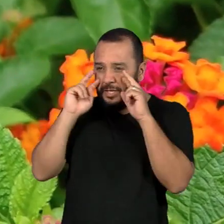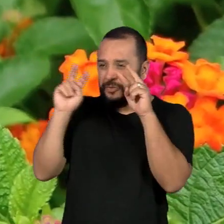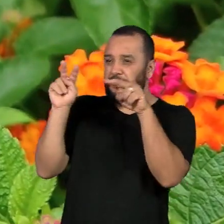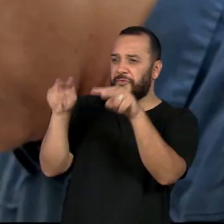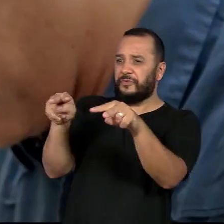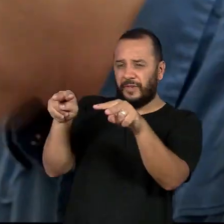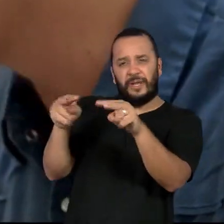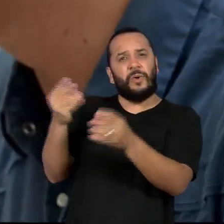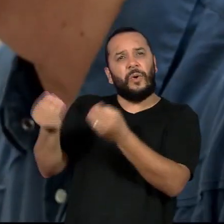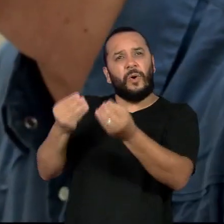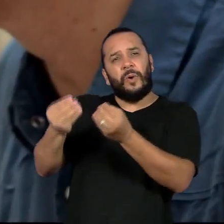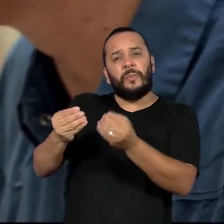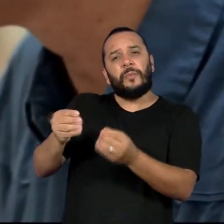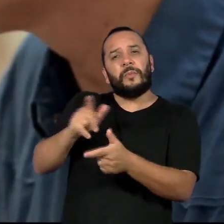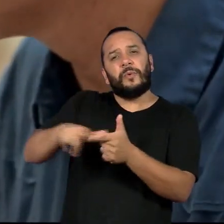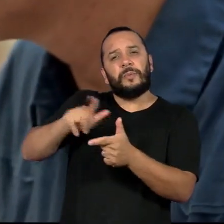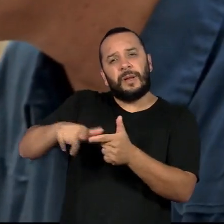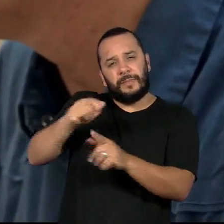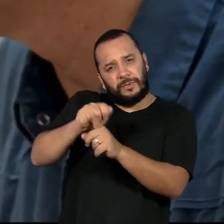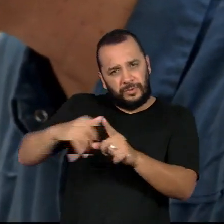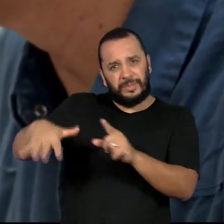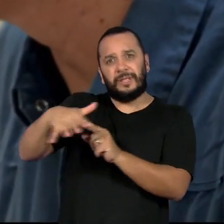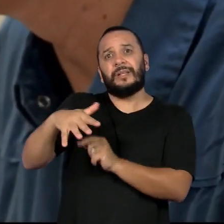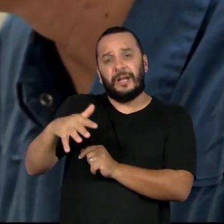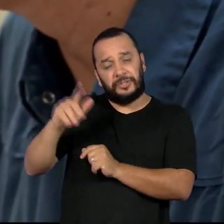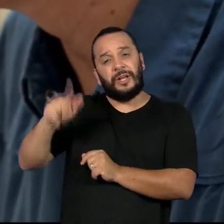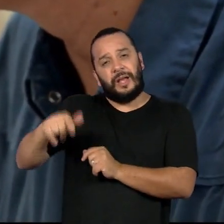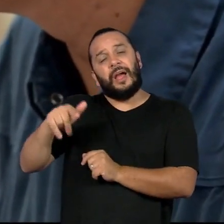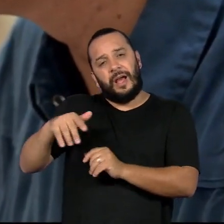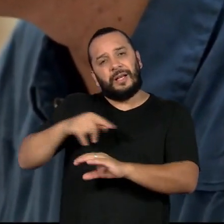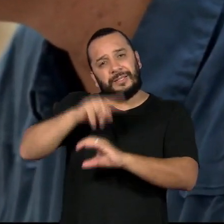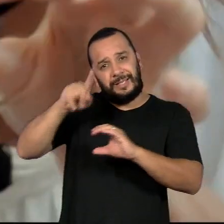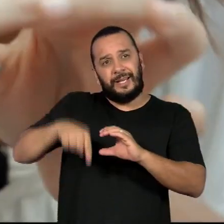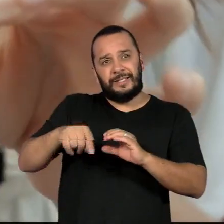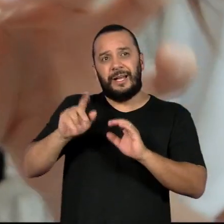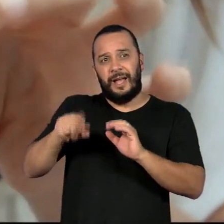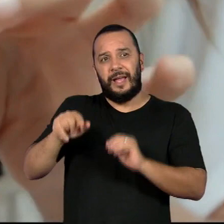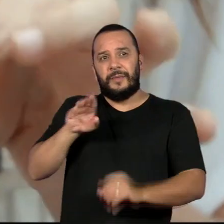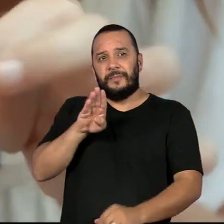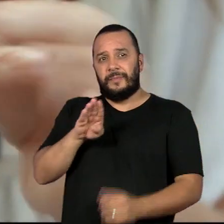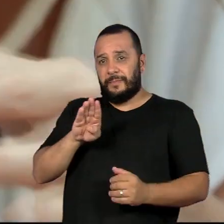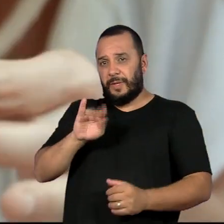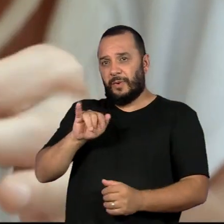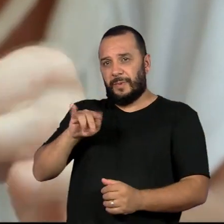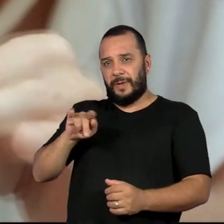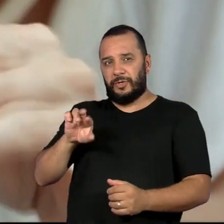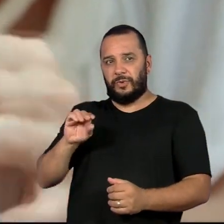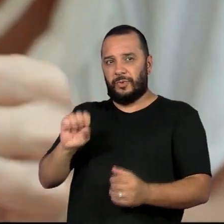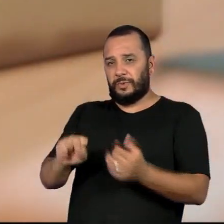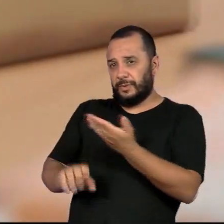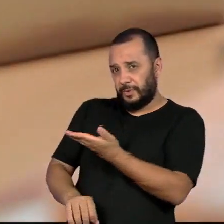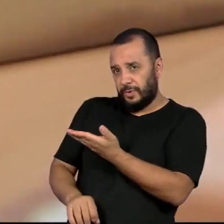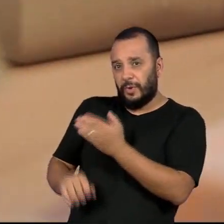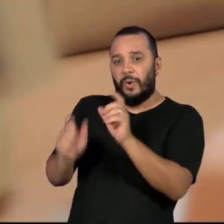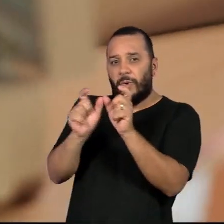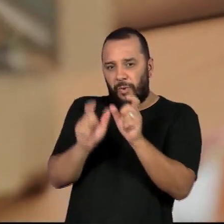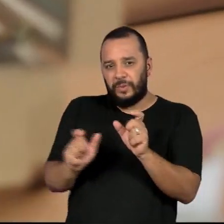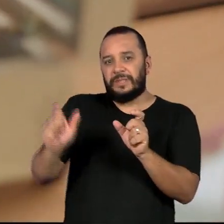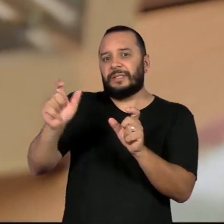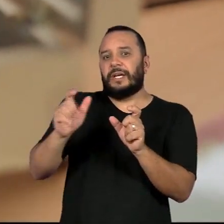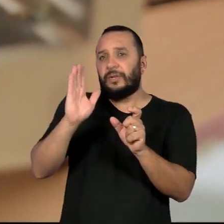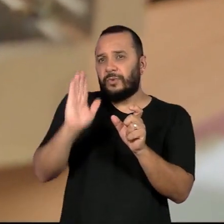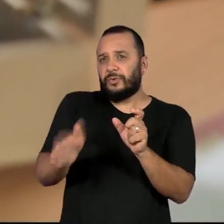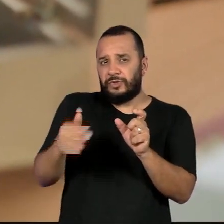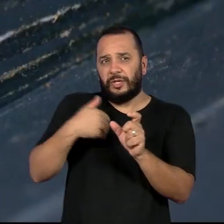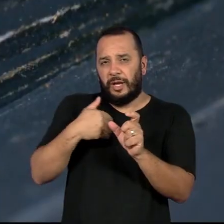sociedades modernas é o campo da ciência chamado de biomimética. O conceito ganhou força principalmente